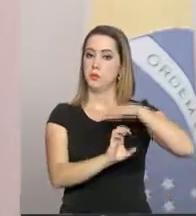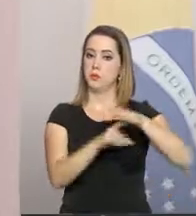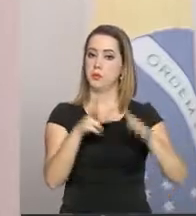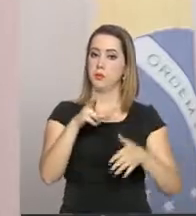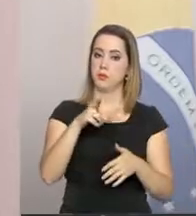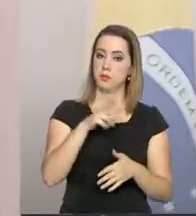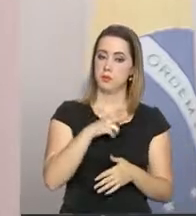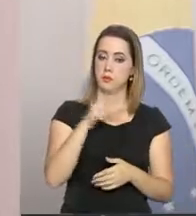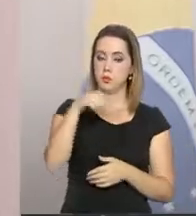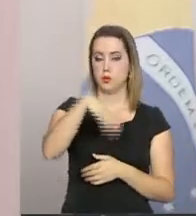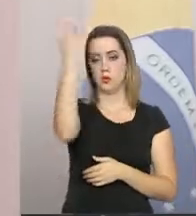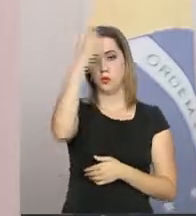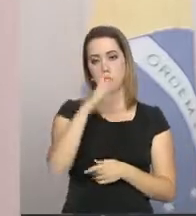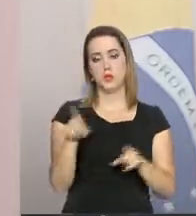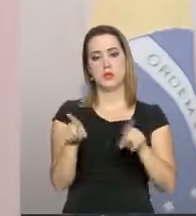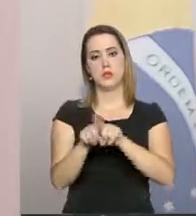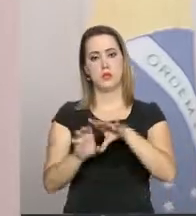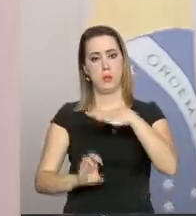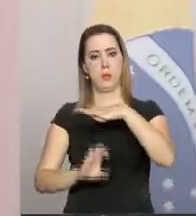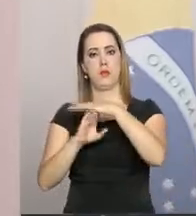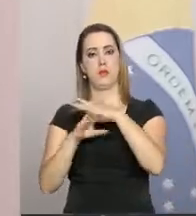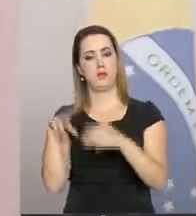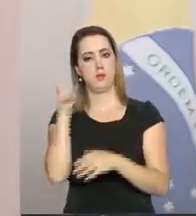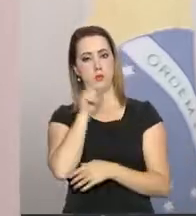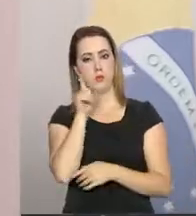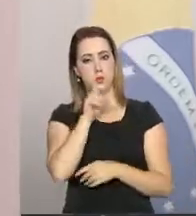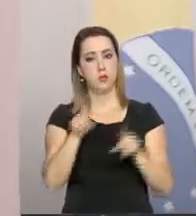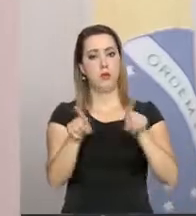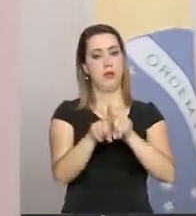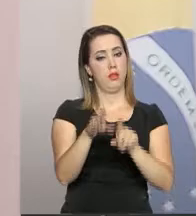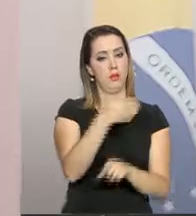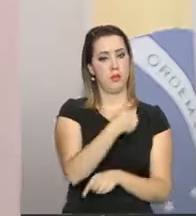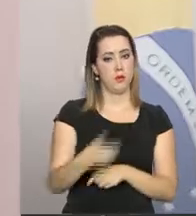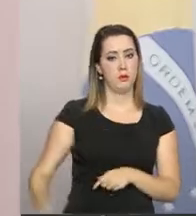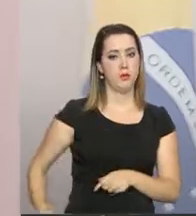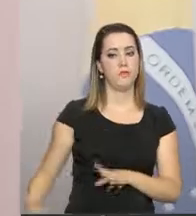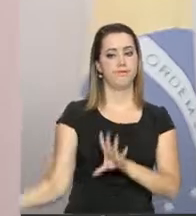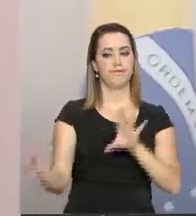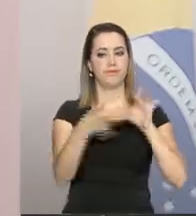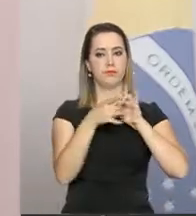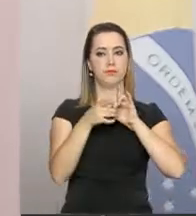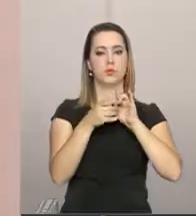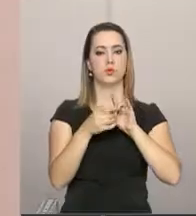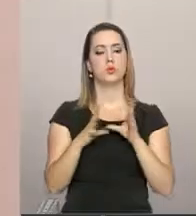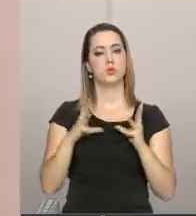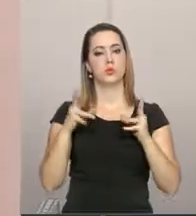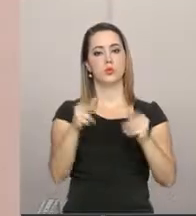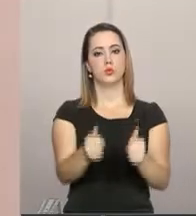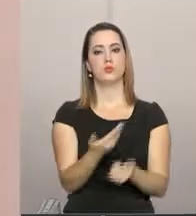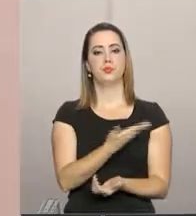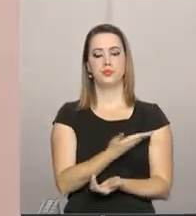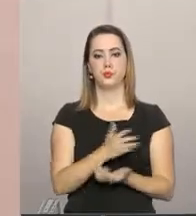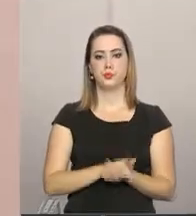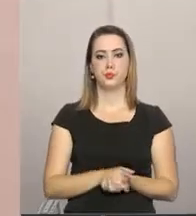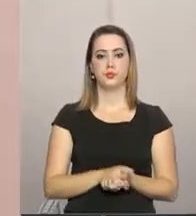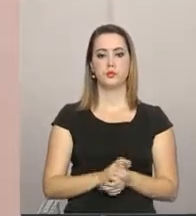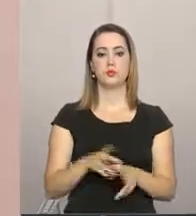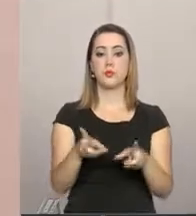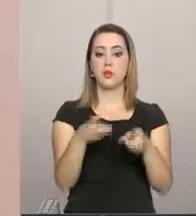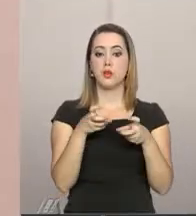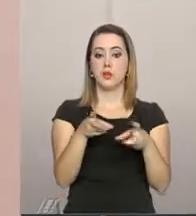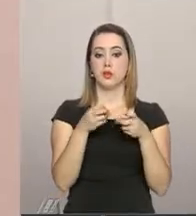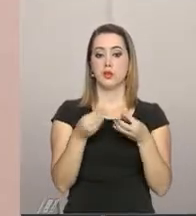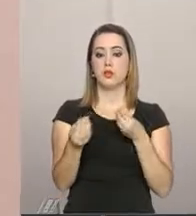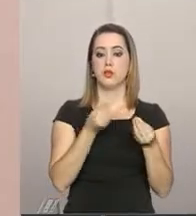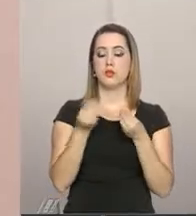dos Estados Unidos. A ideia é discutir melhores práticas e estreitar o relacionamento entre os dois países. A identificação e